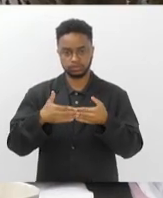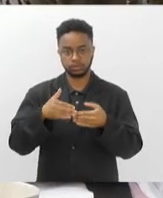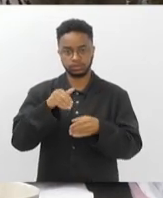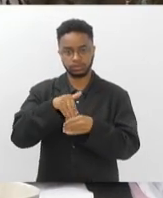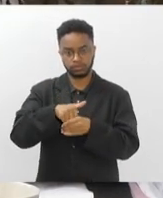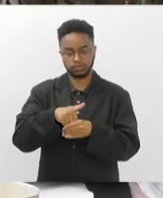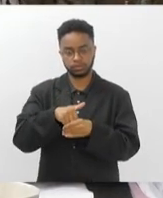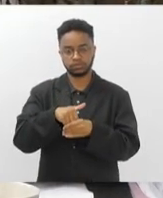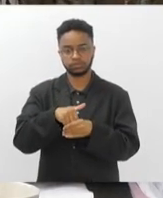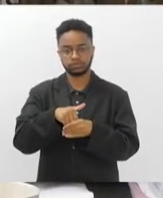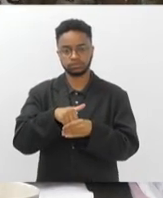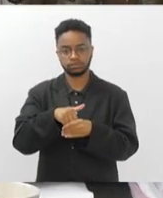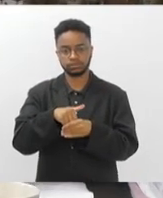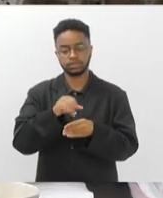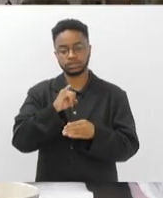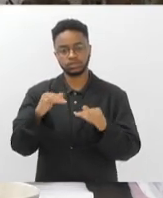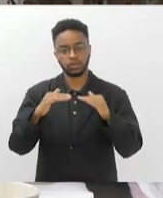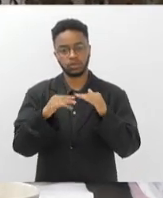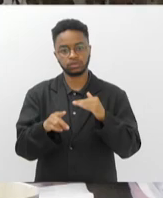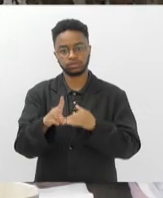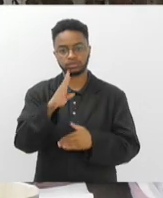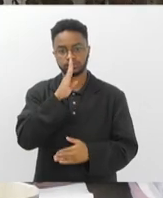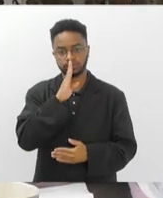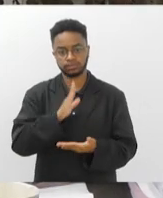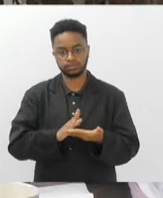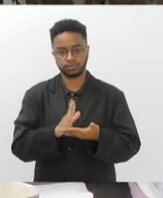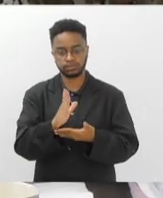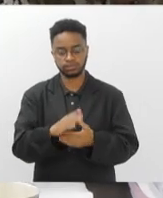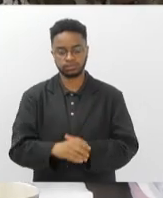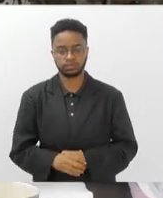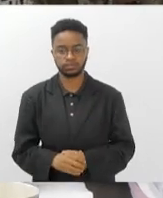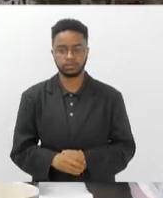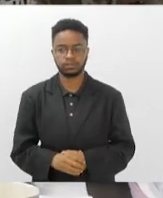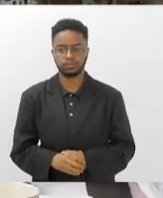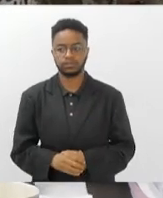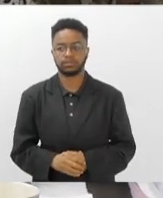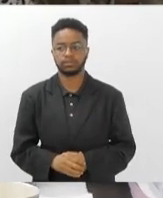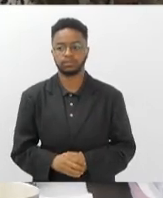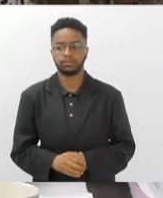votação. Senhores que aprovam, permaneçam como estão. Aprovado.